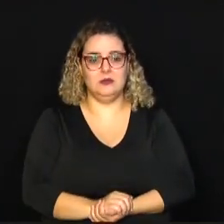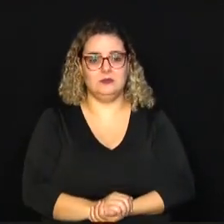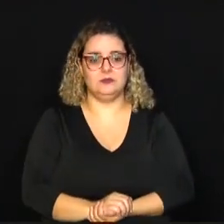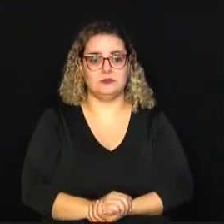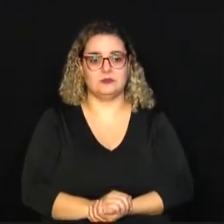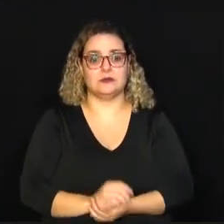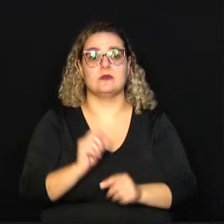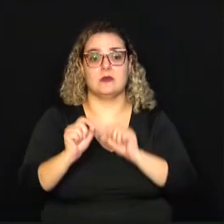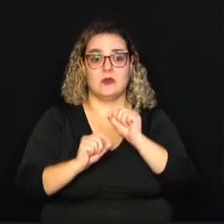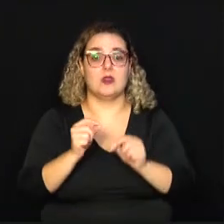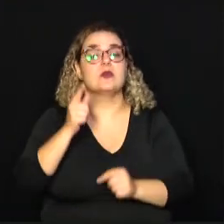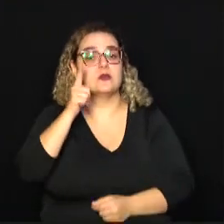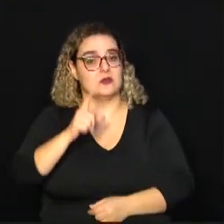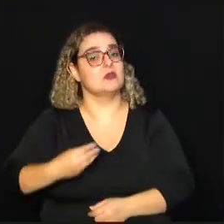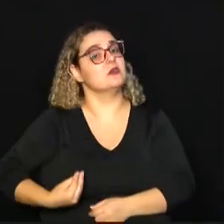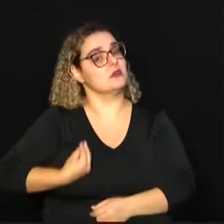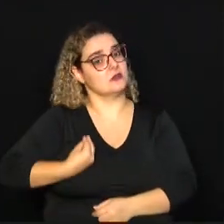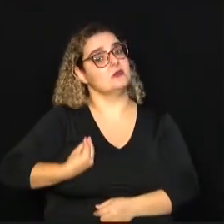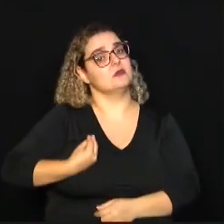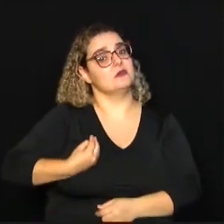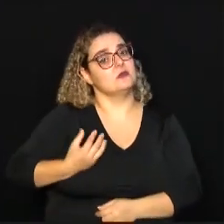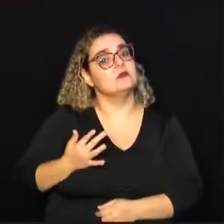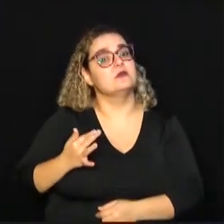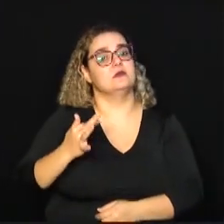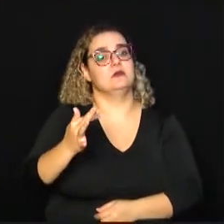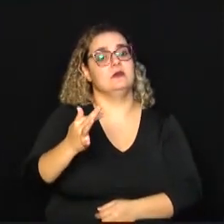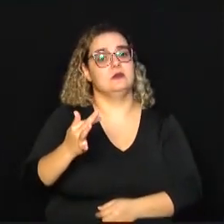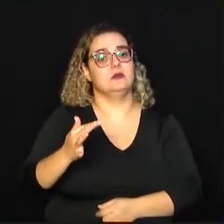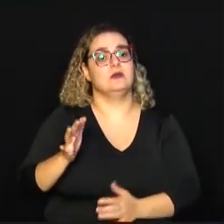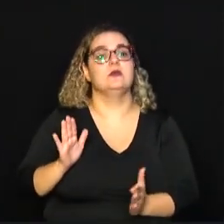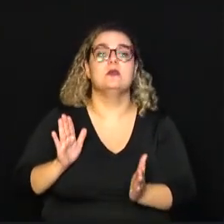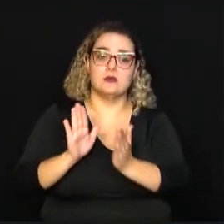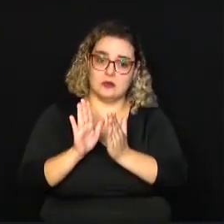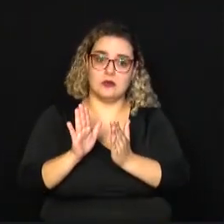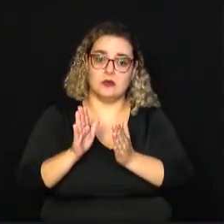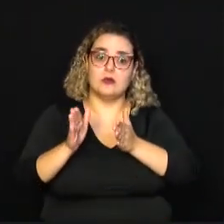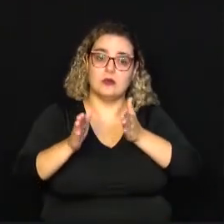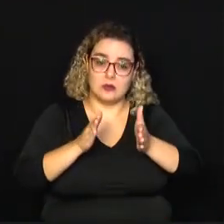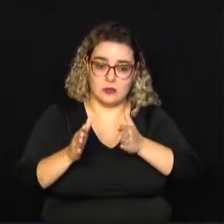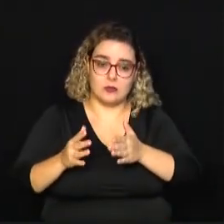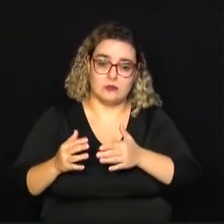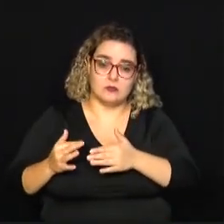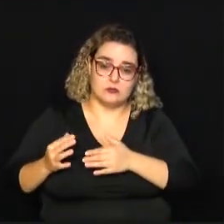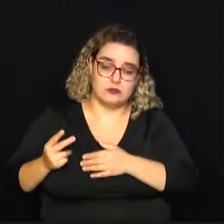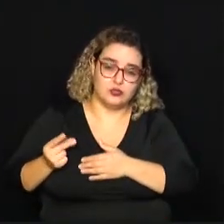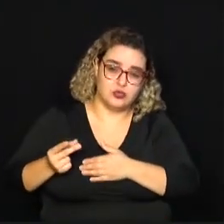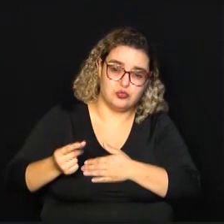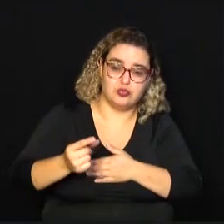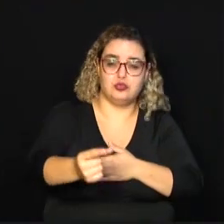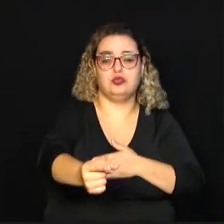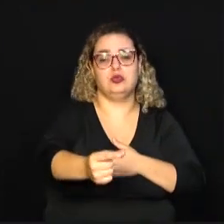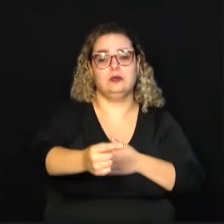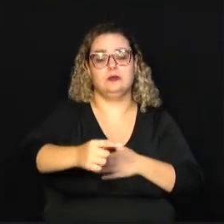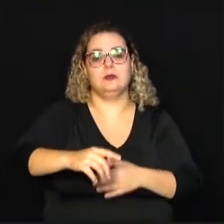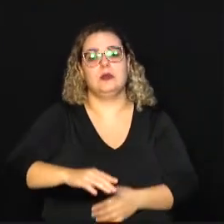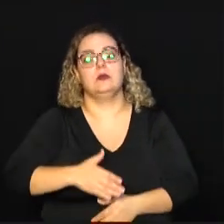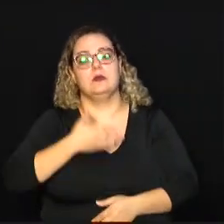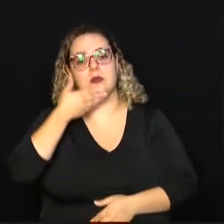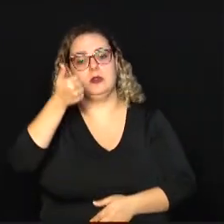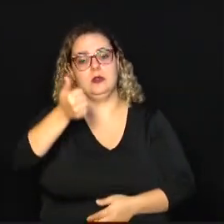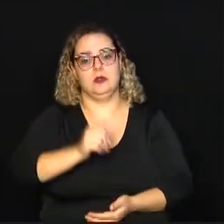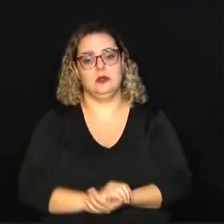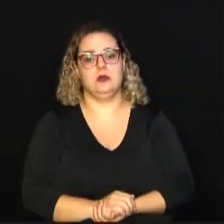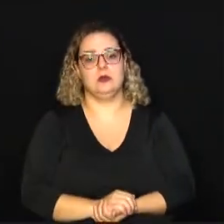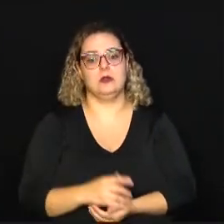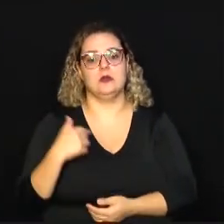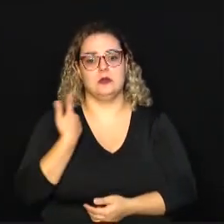né, sobreviver dela, depois tem que enfrentar aí um período longo aí de recuperação, que também não é fácil. Então, a gente sabe